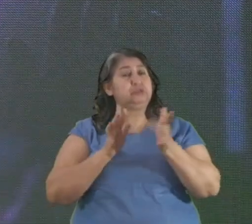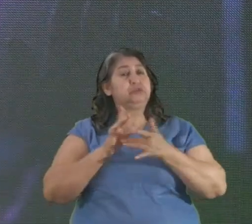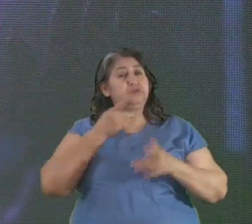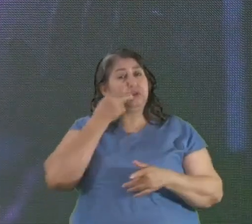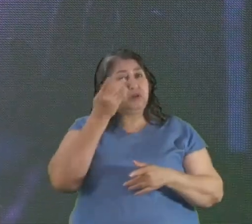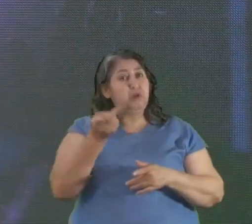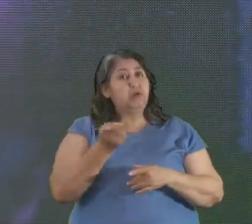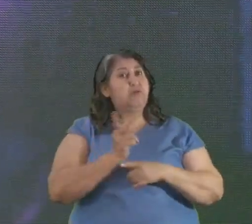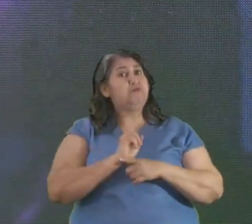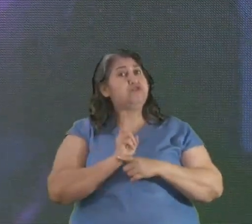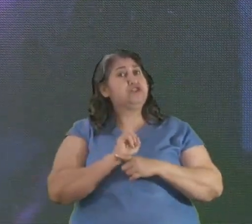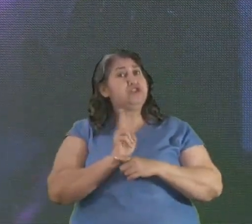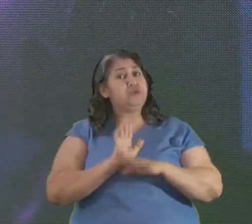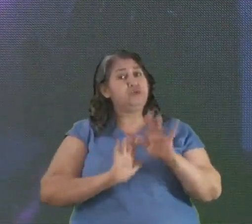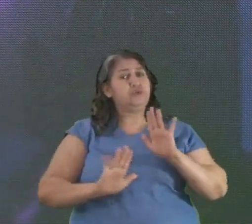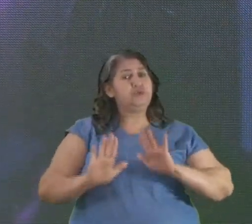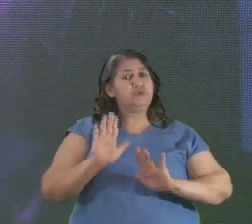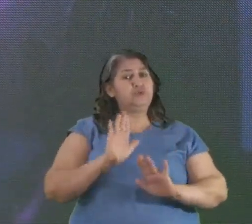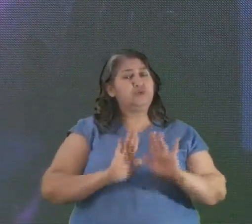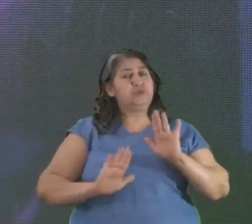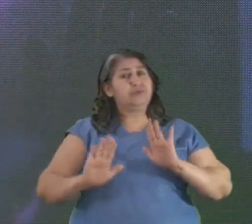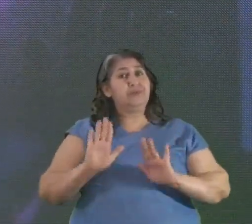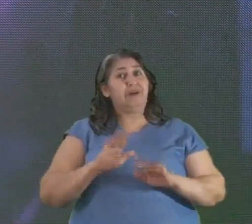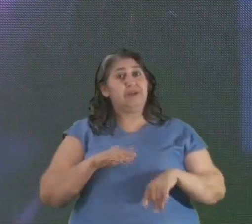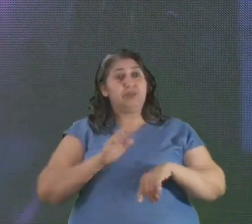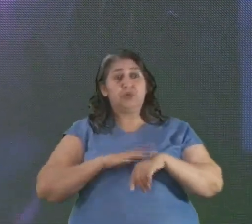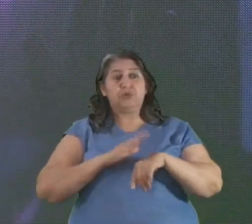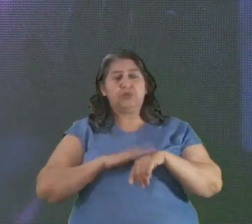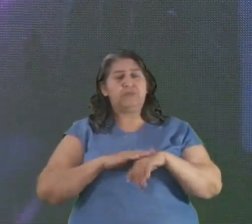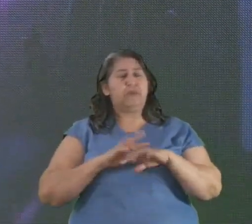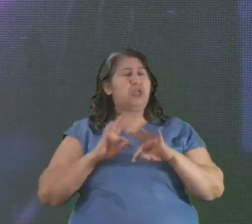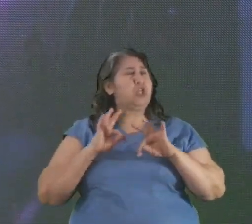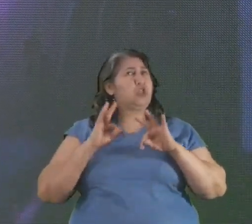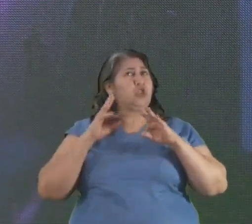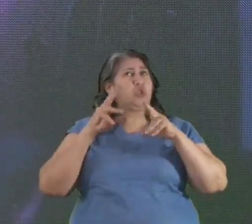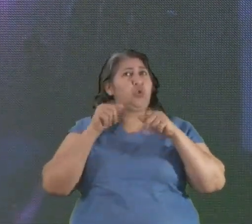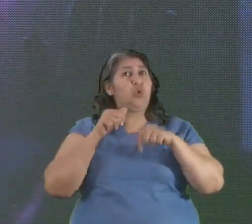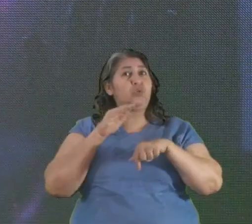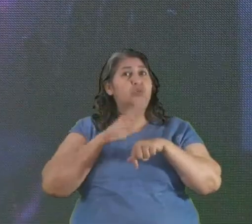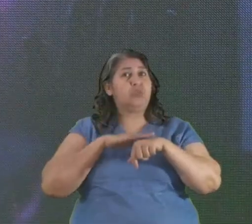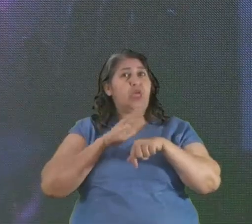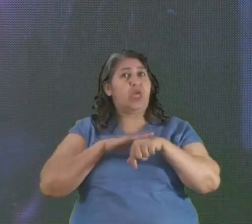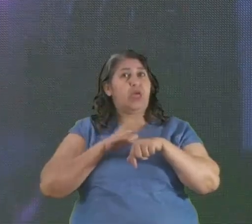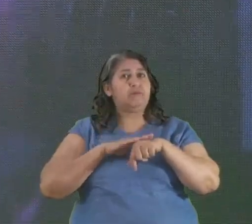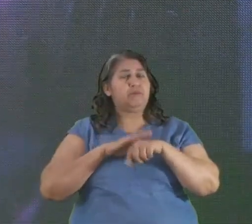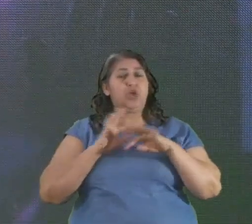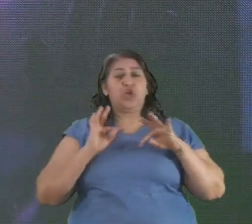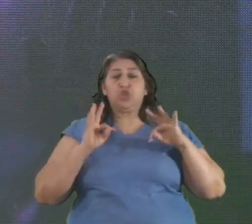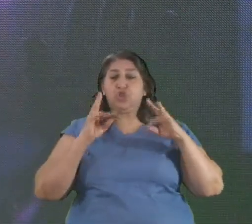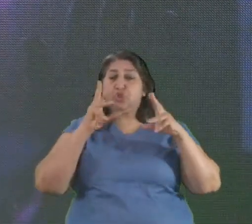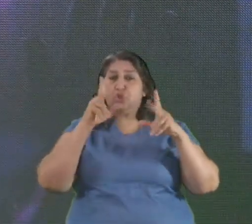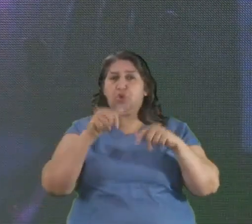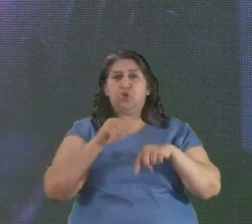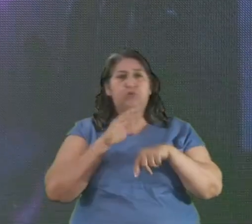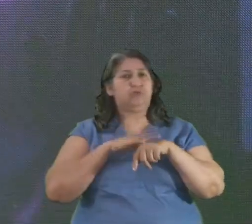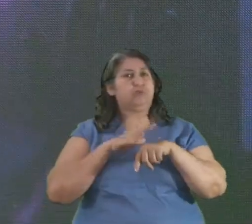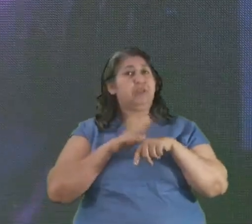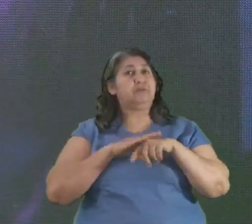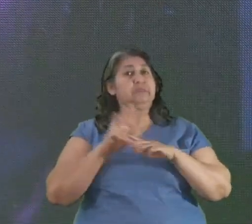vigiai, pois, em todo tempo. Diga comigo, em todo tempo. Diga mais forte, em todo